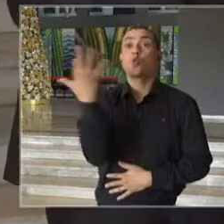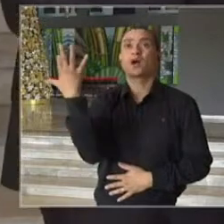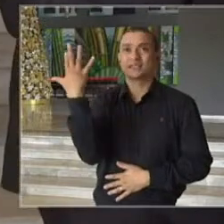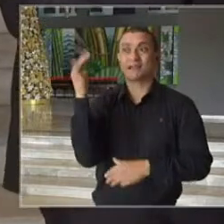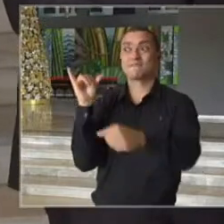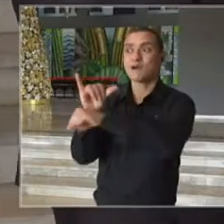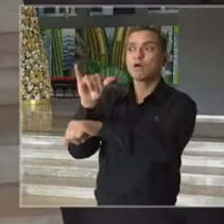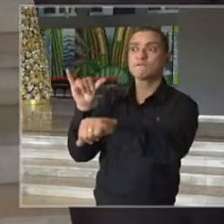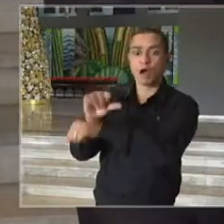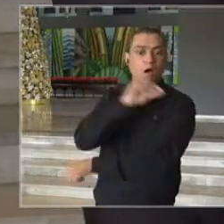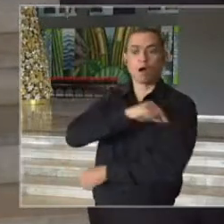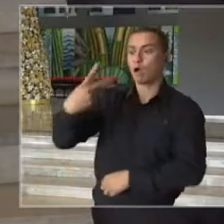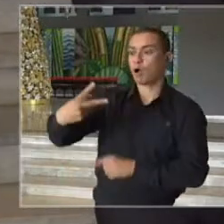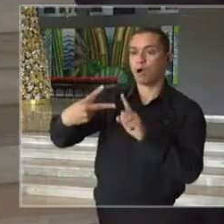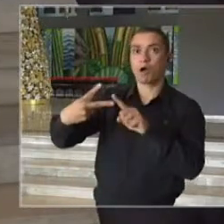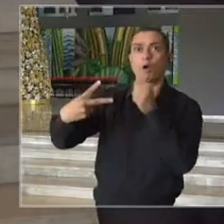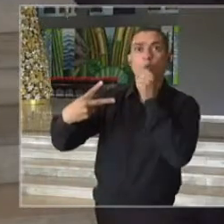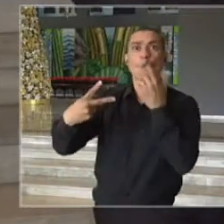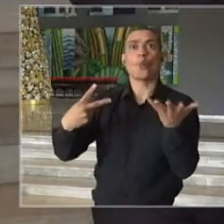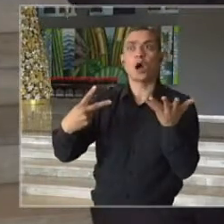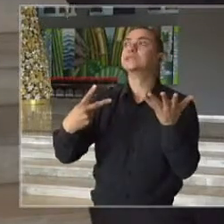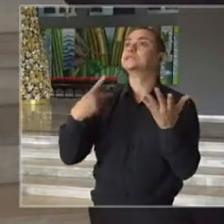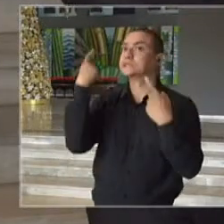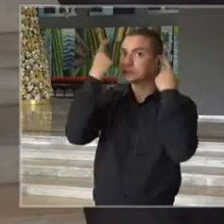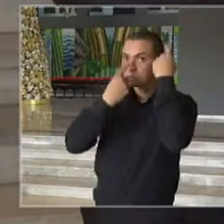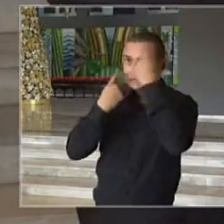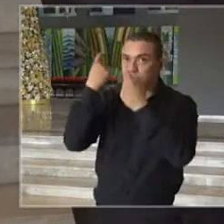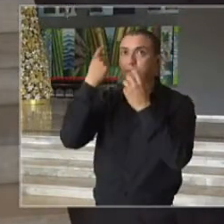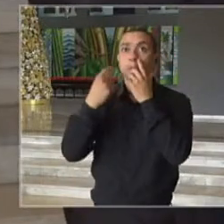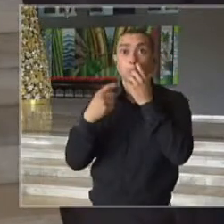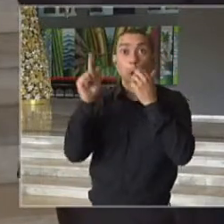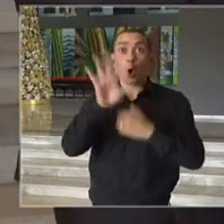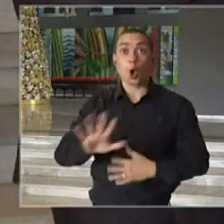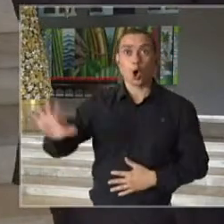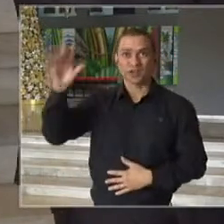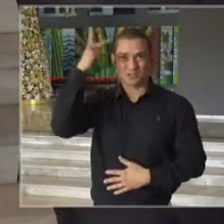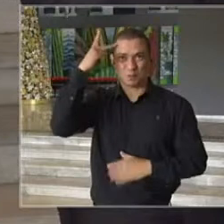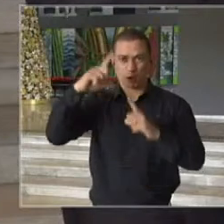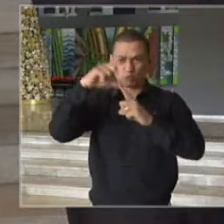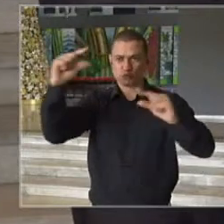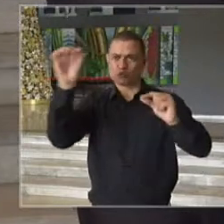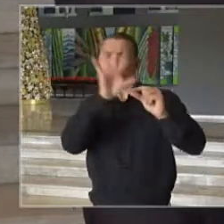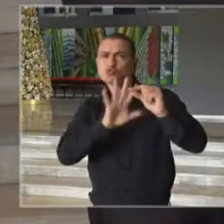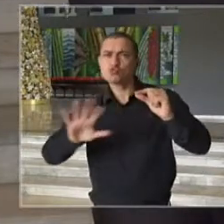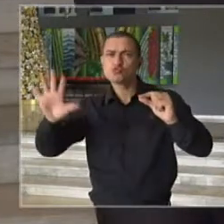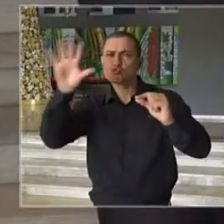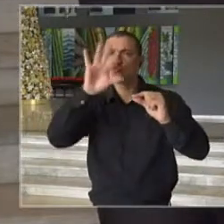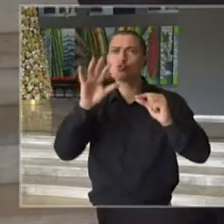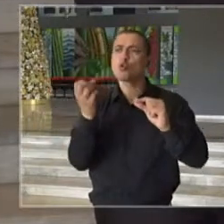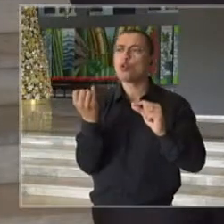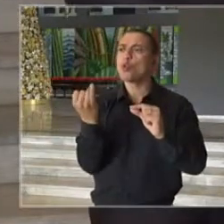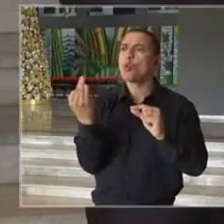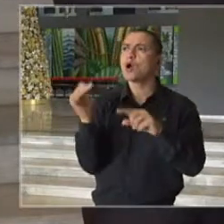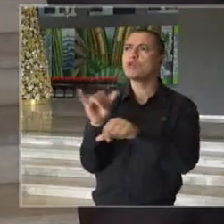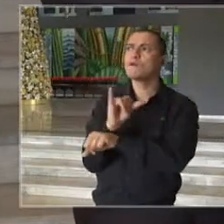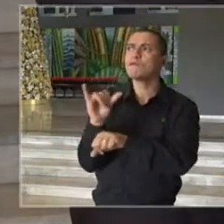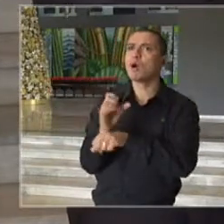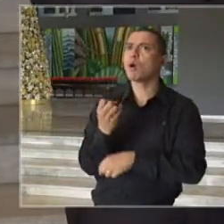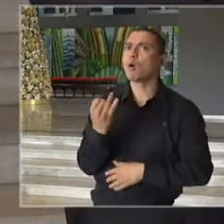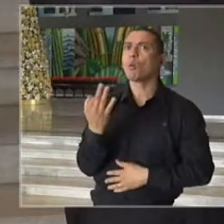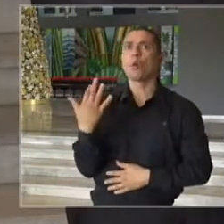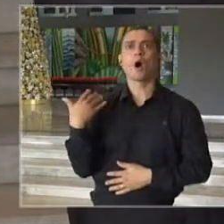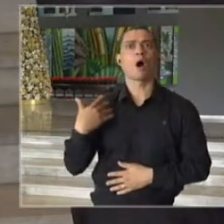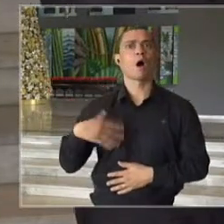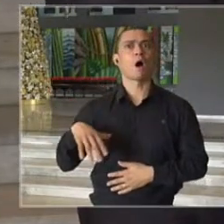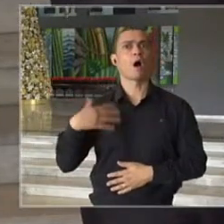nos preocupa. Quando a gente olha para a população geral total do estado de São Paulo e a gente olha o que está acontecendo, o